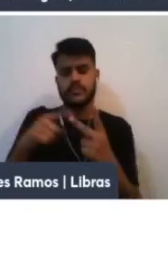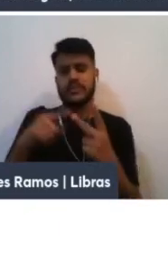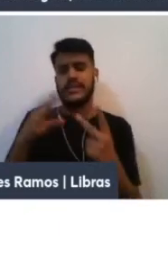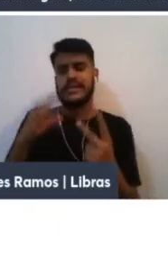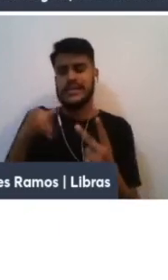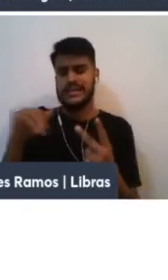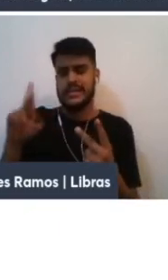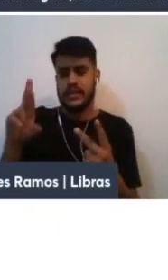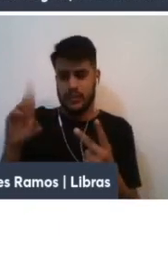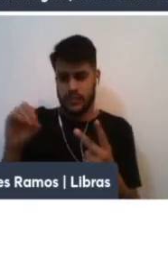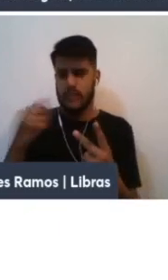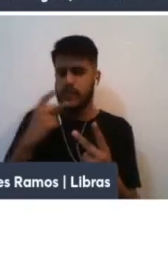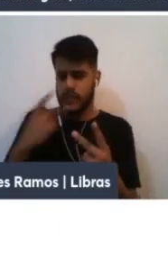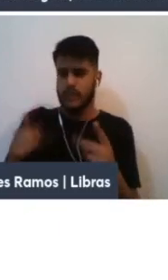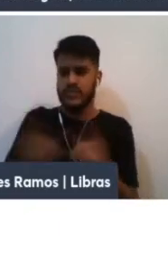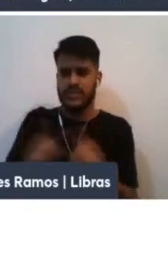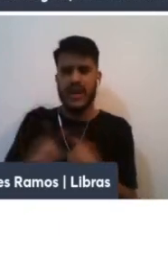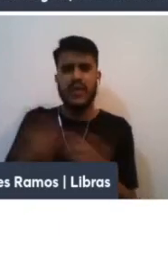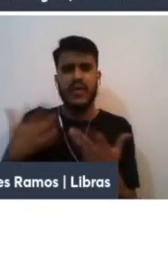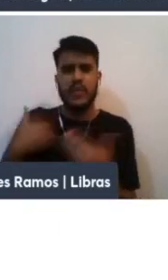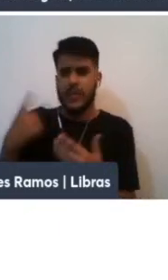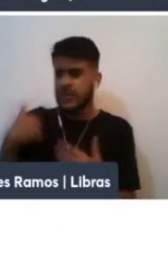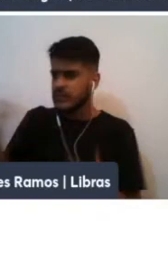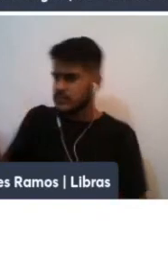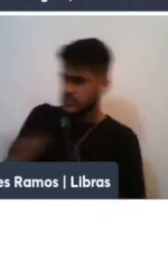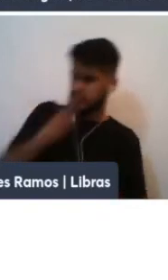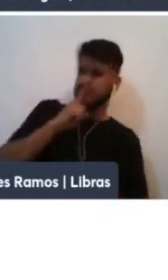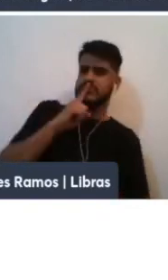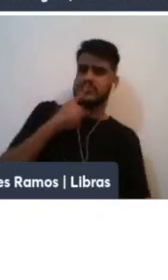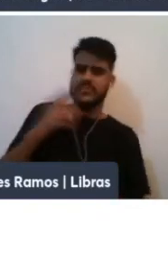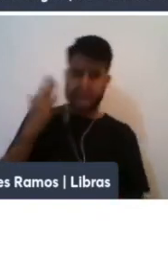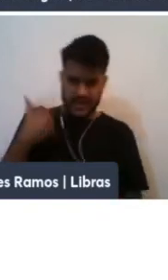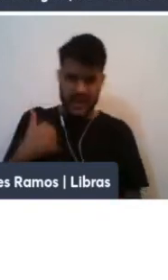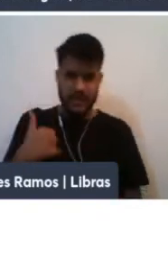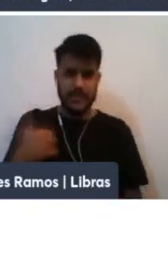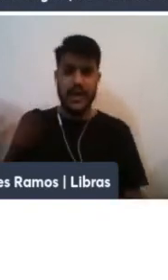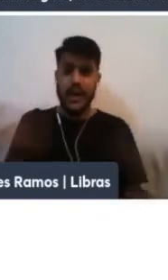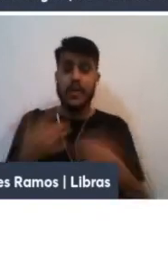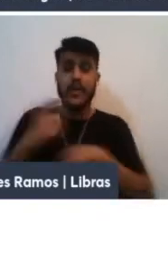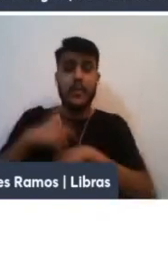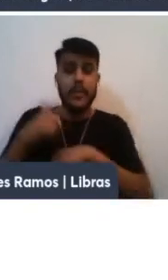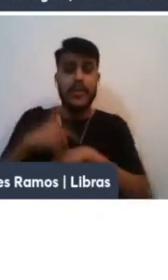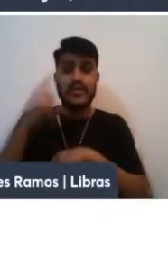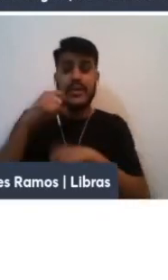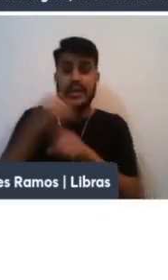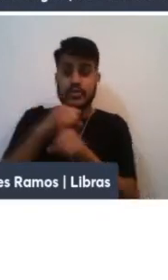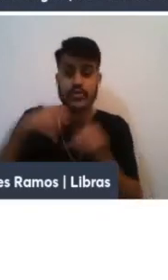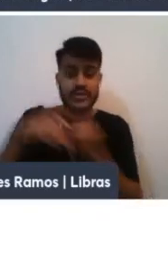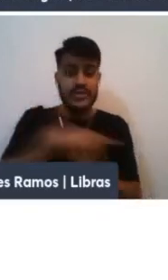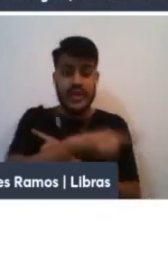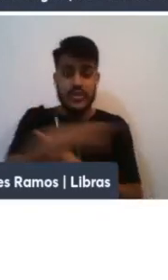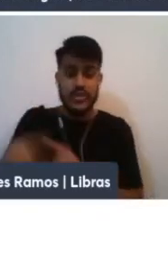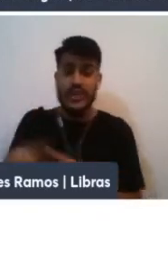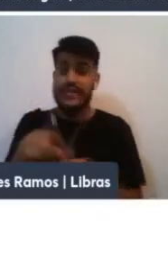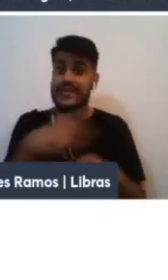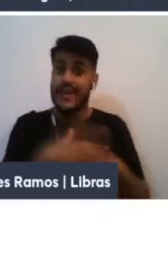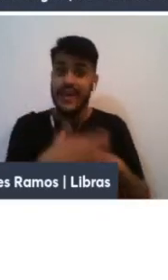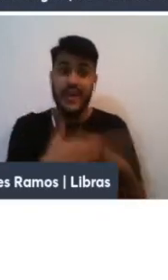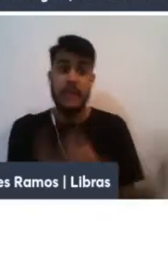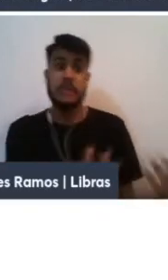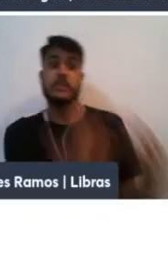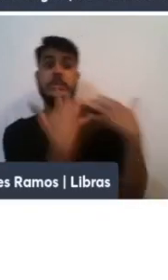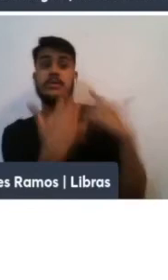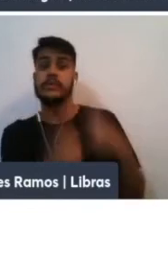uma repressão que volta, de uma repressão introjetada, as pessoas acabam tomando o papel de censor a si